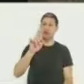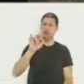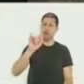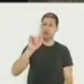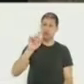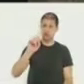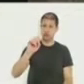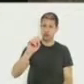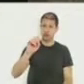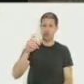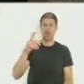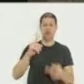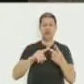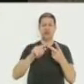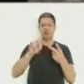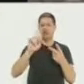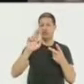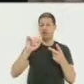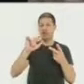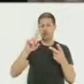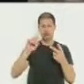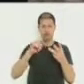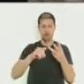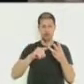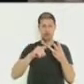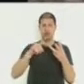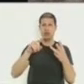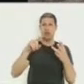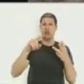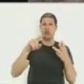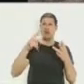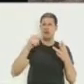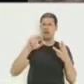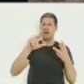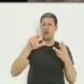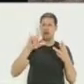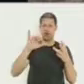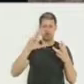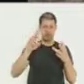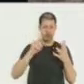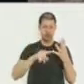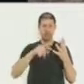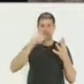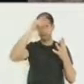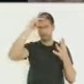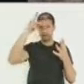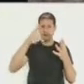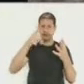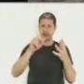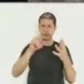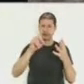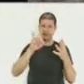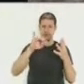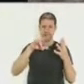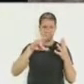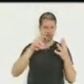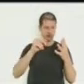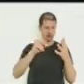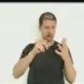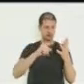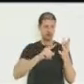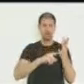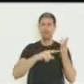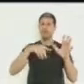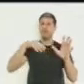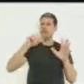Pupo, o secretário de Zeladoria Paulinho, o prefeitão Pardini, o Márcio Dadá, o seu Benedito ali de Vitoriana,